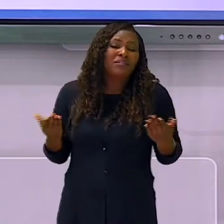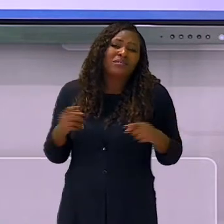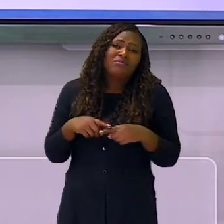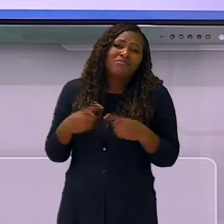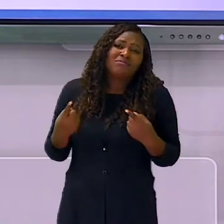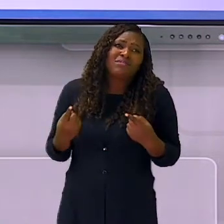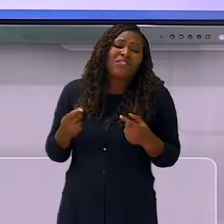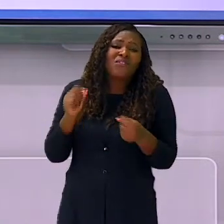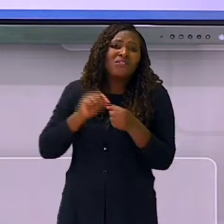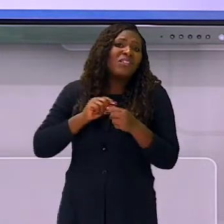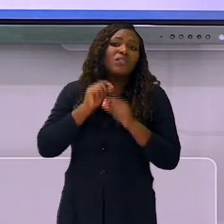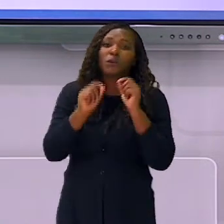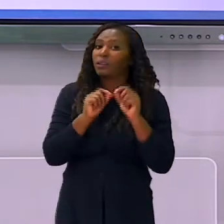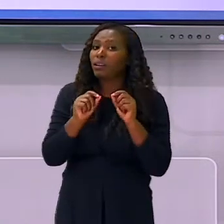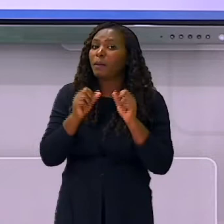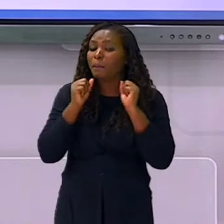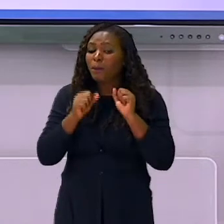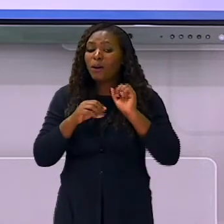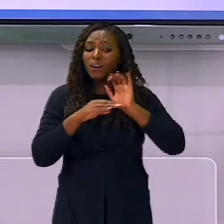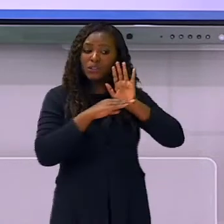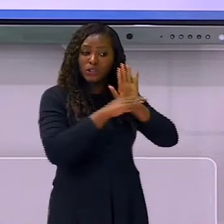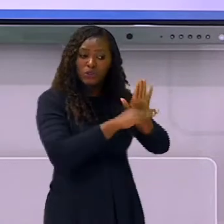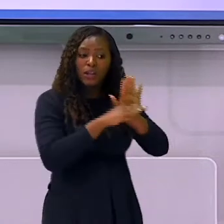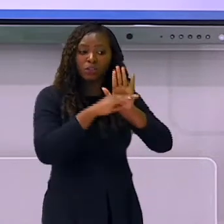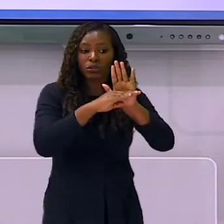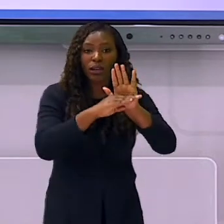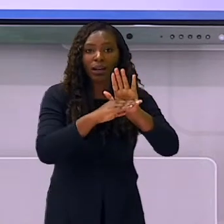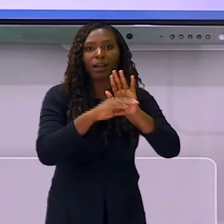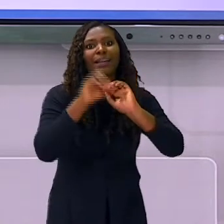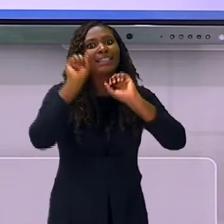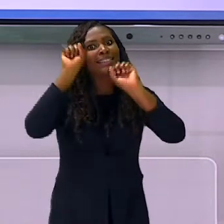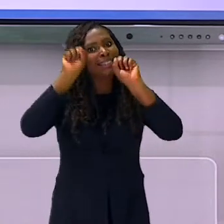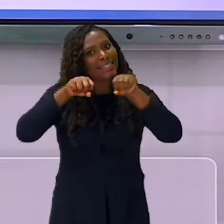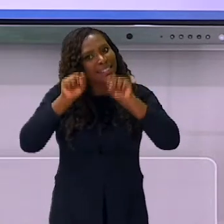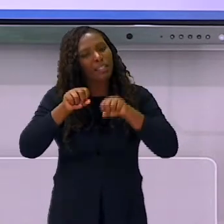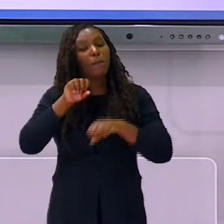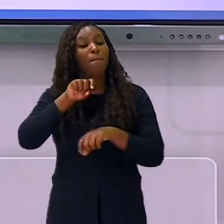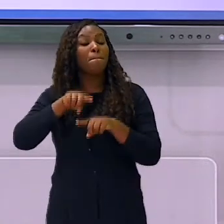mas quando a pessoa com deficiência visual precisar.